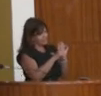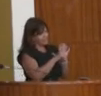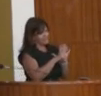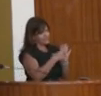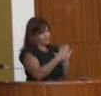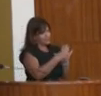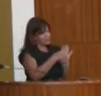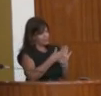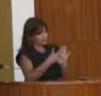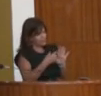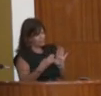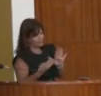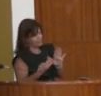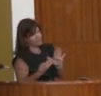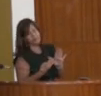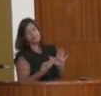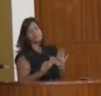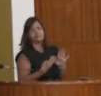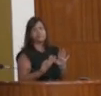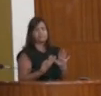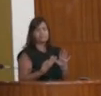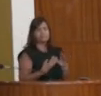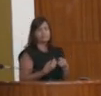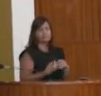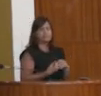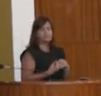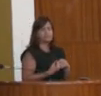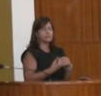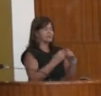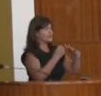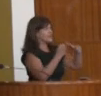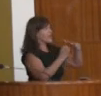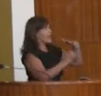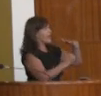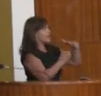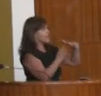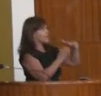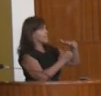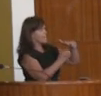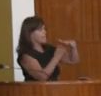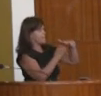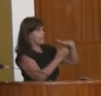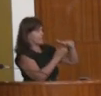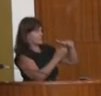26/10/1º de janeiro de 2023, sobre as empresas que não cumprem